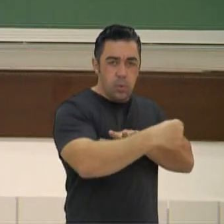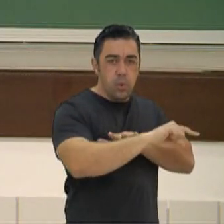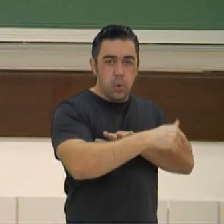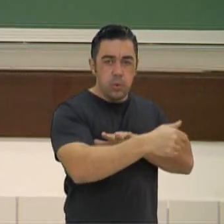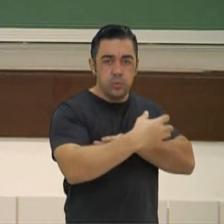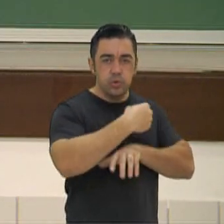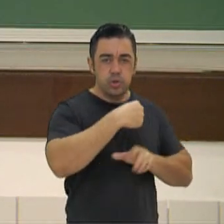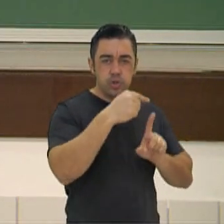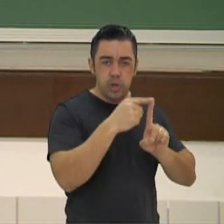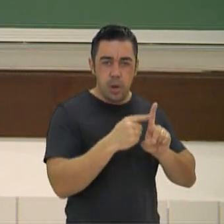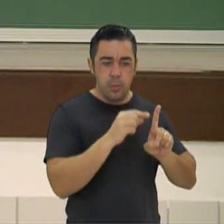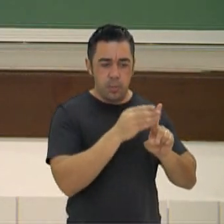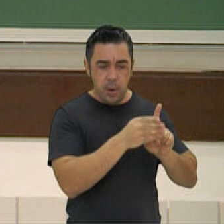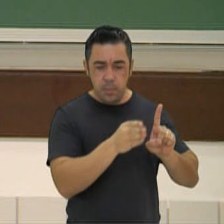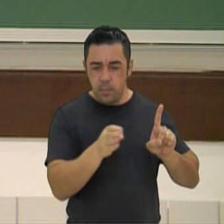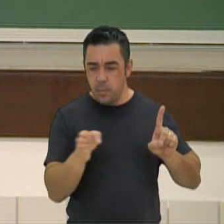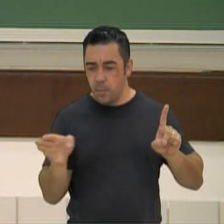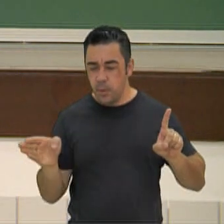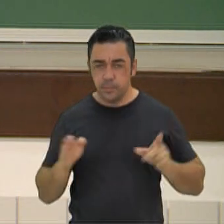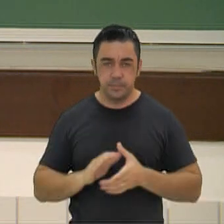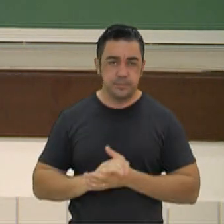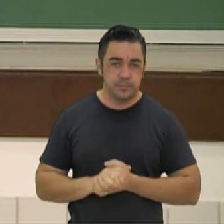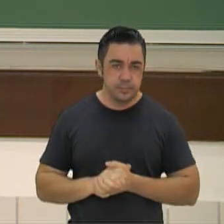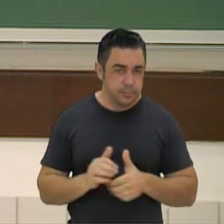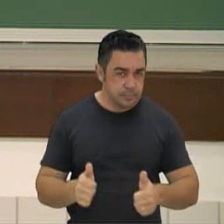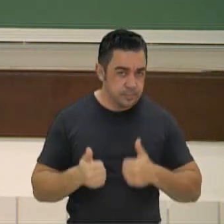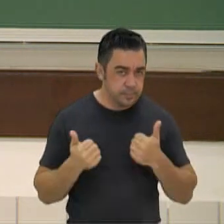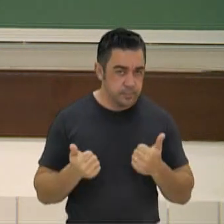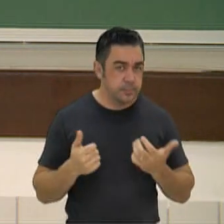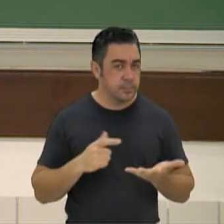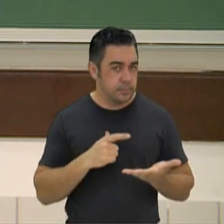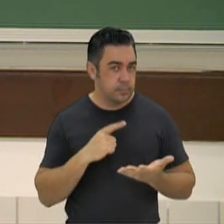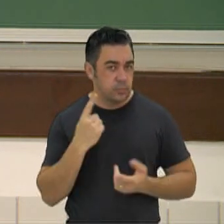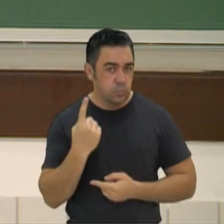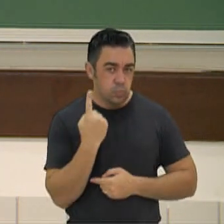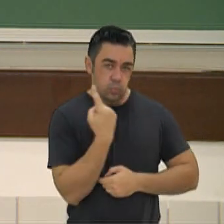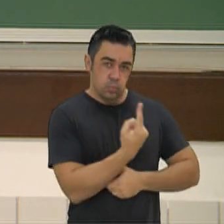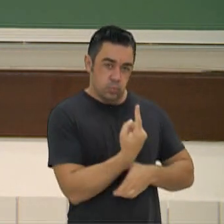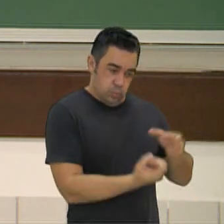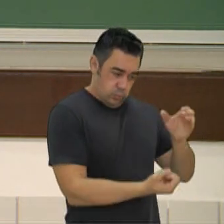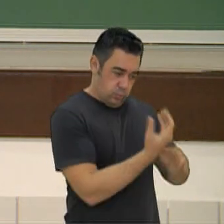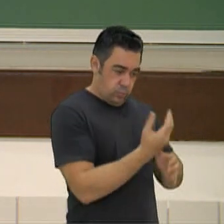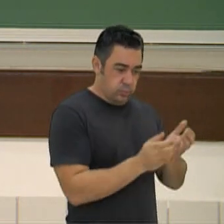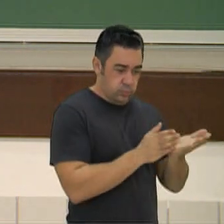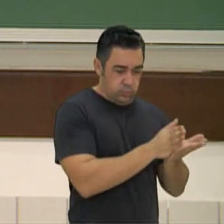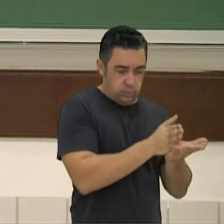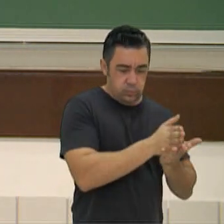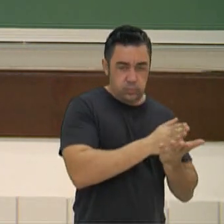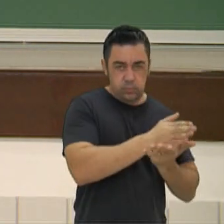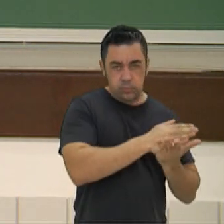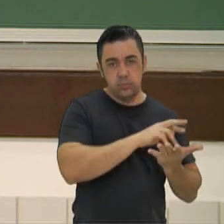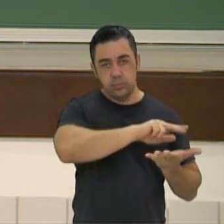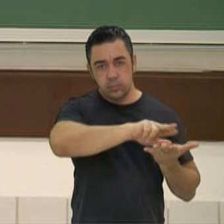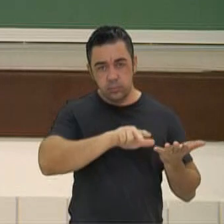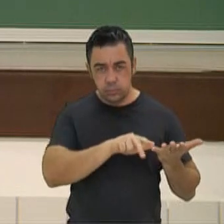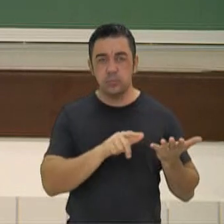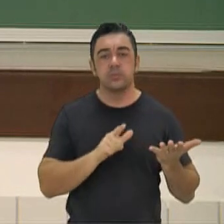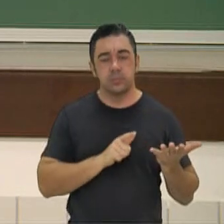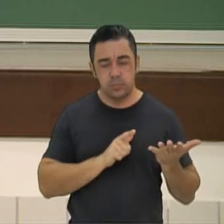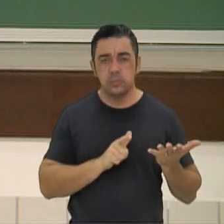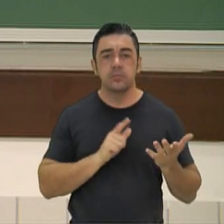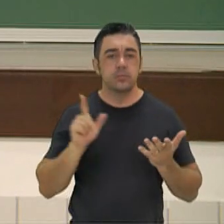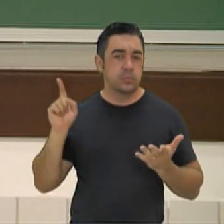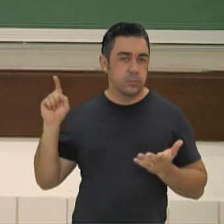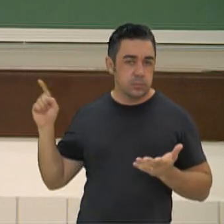dentro do processo evolutivo. Beleza? Então eu tenho um único ser vivo que ele pode ocupar vários ambientes diferentes